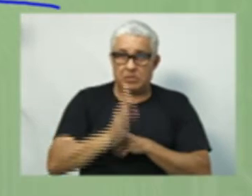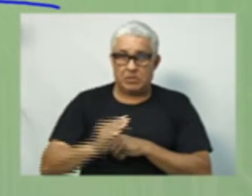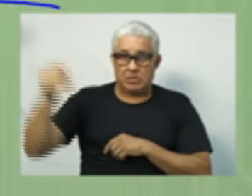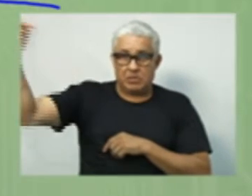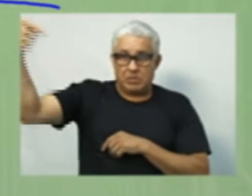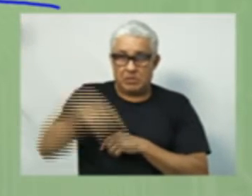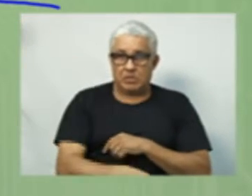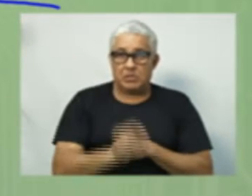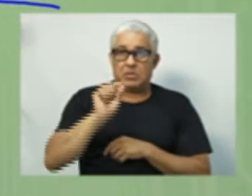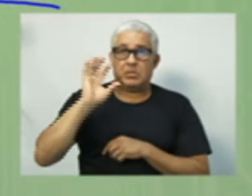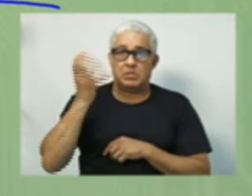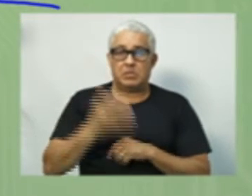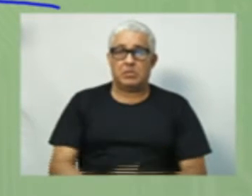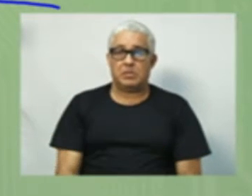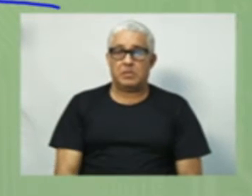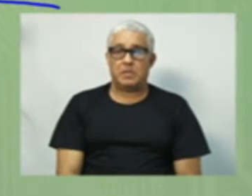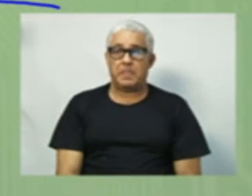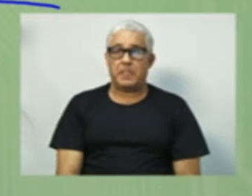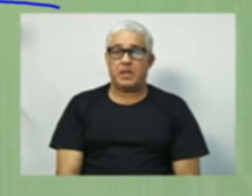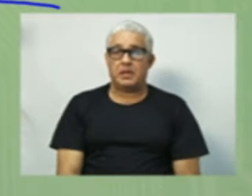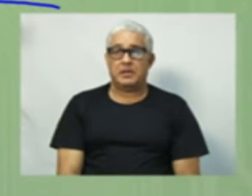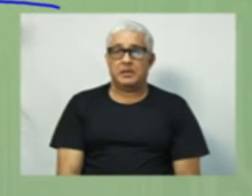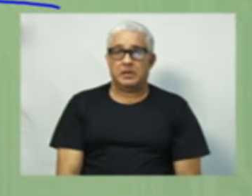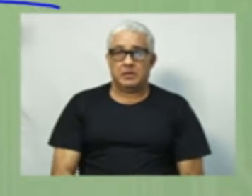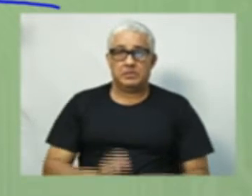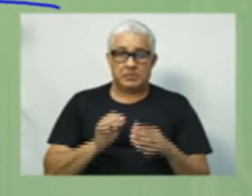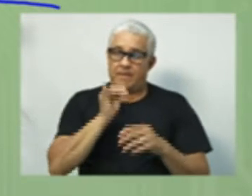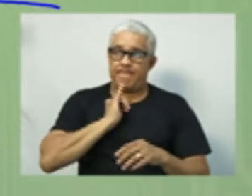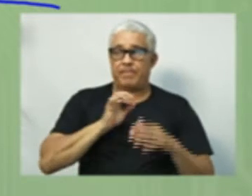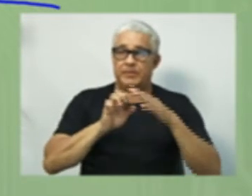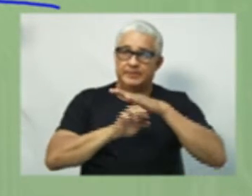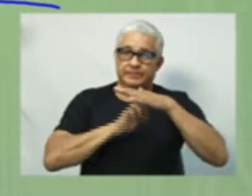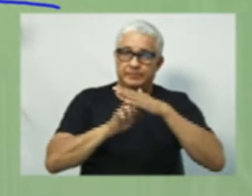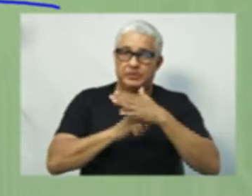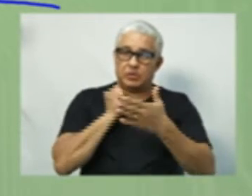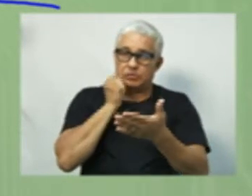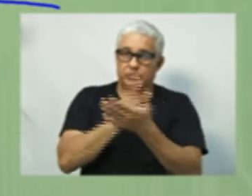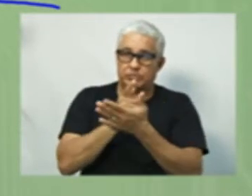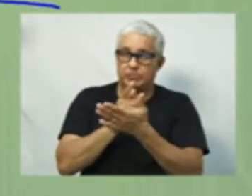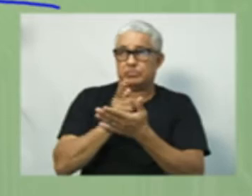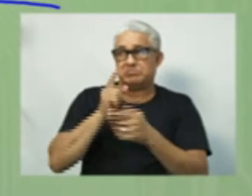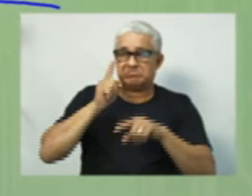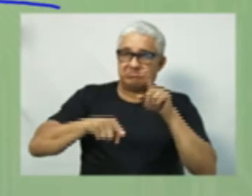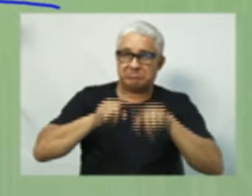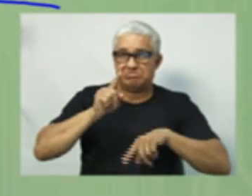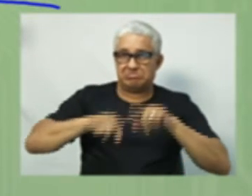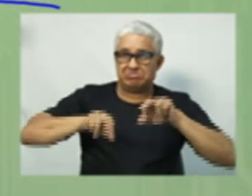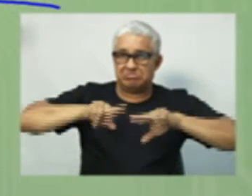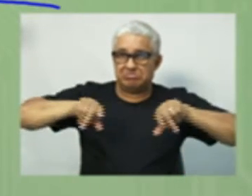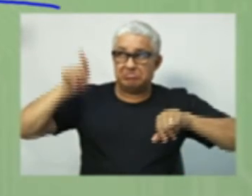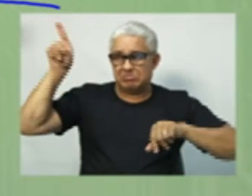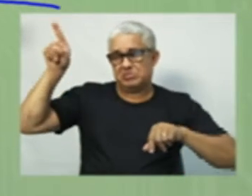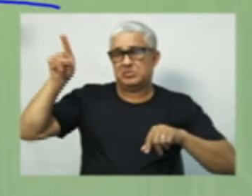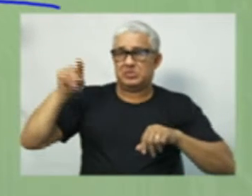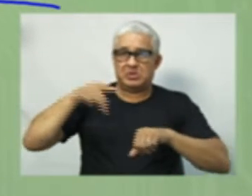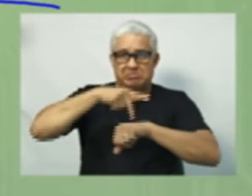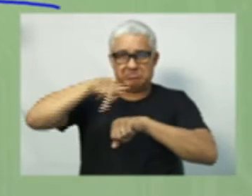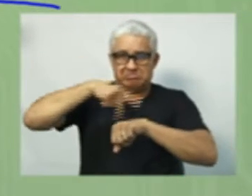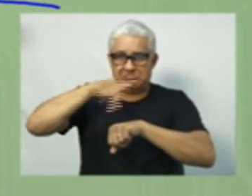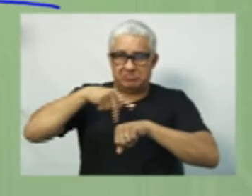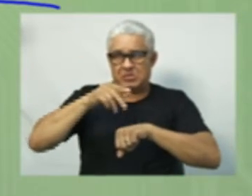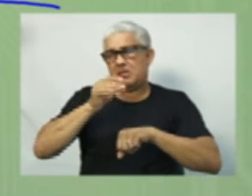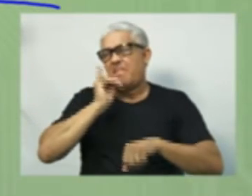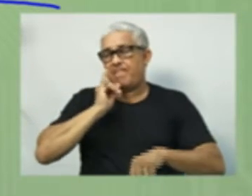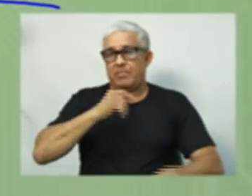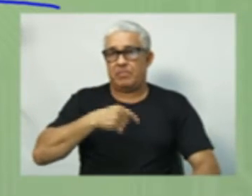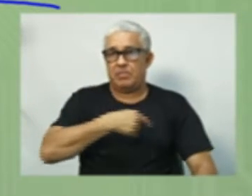Então, o que está acontecendo aqui? Uma empresa comprou um produto lá do exterior, né, um produto da